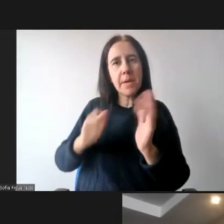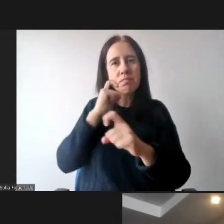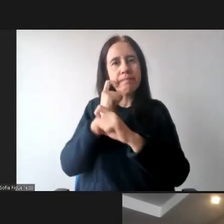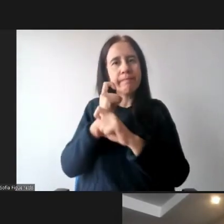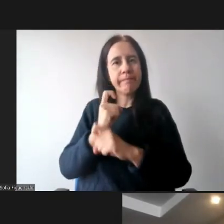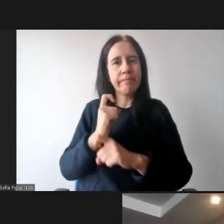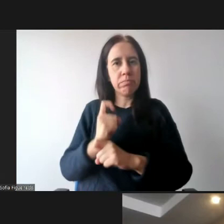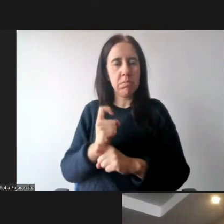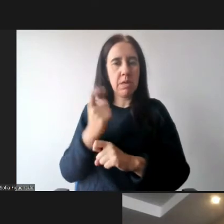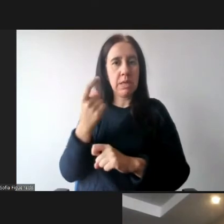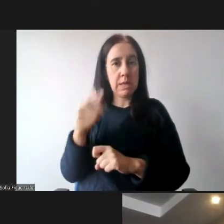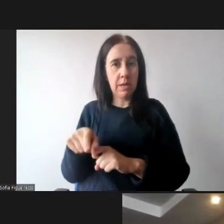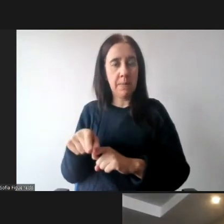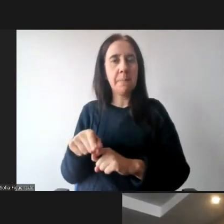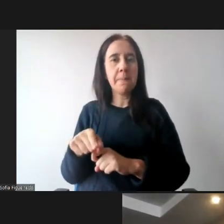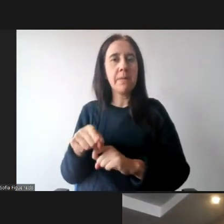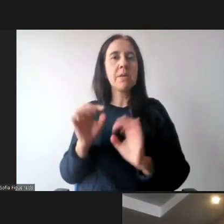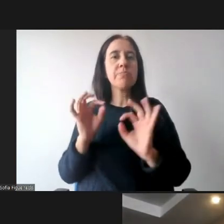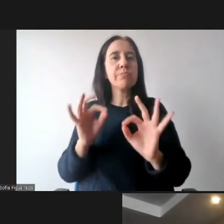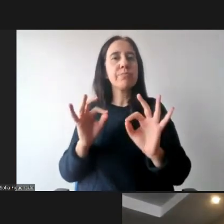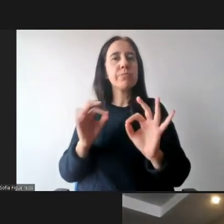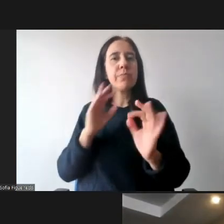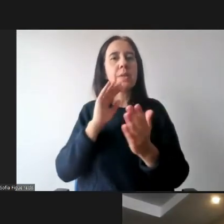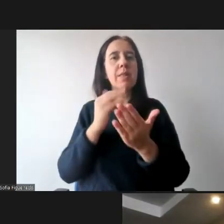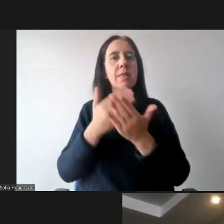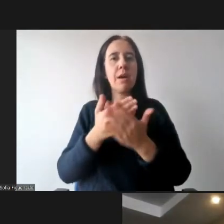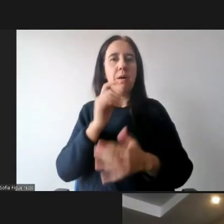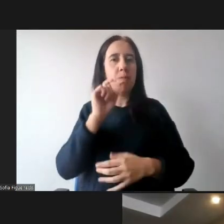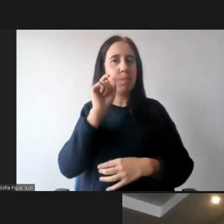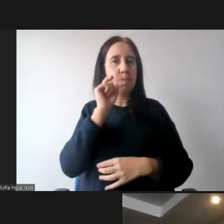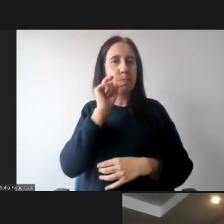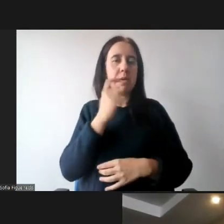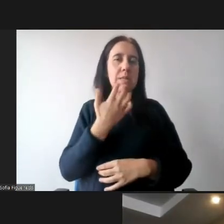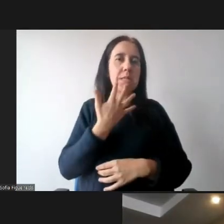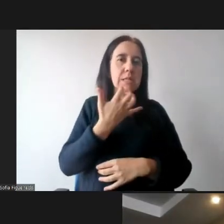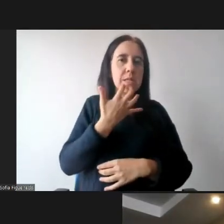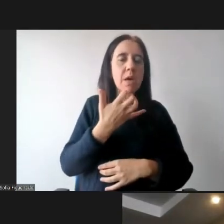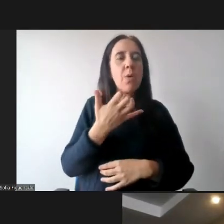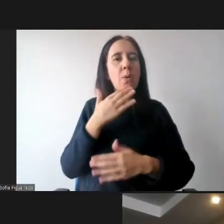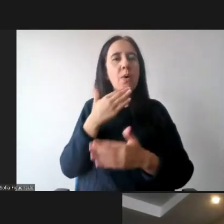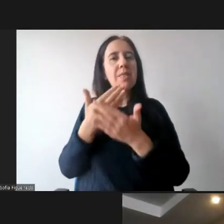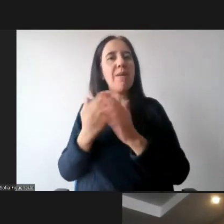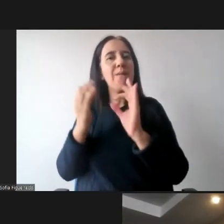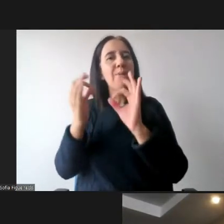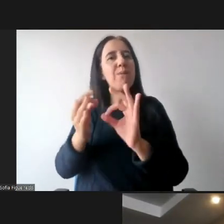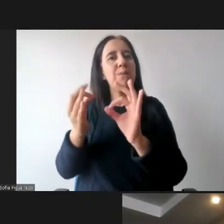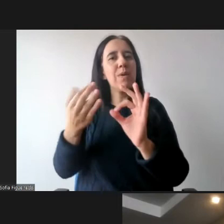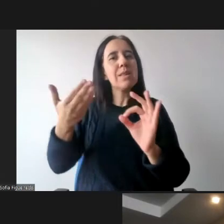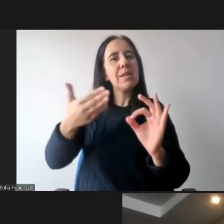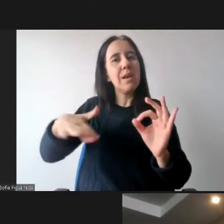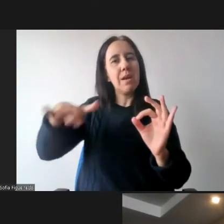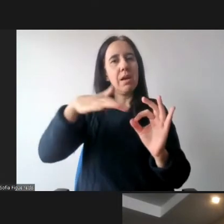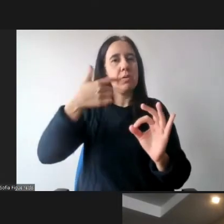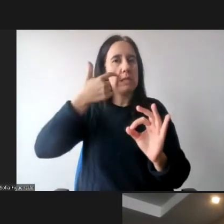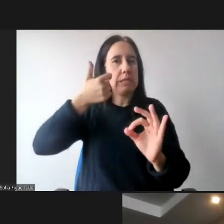que vão, no fundo, garantir ou proteger esses direitos fundamentais. Portanto,